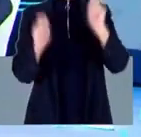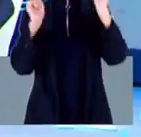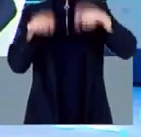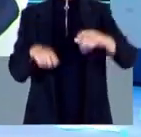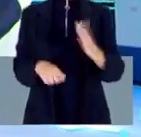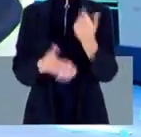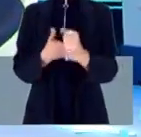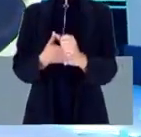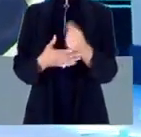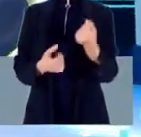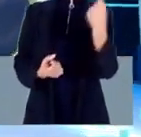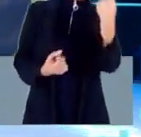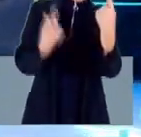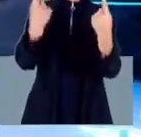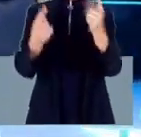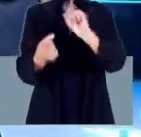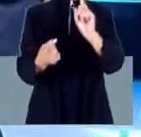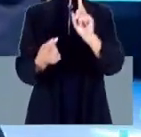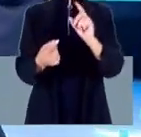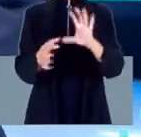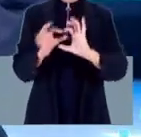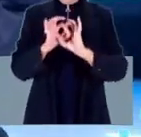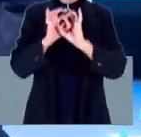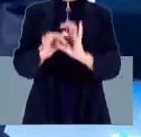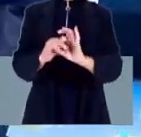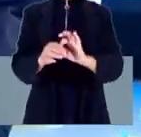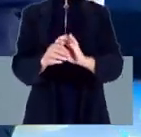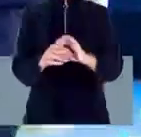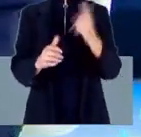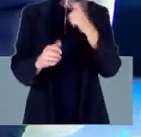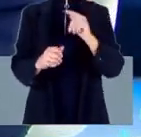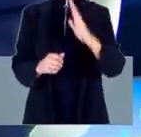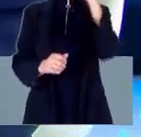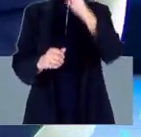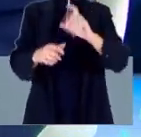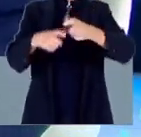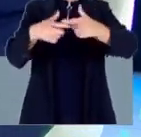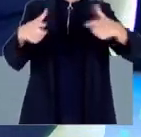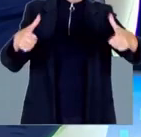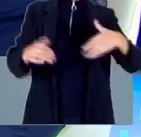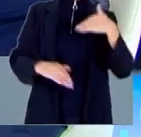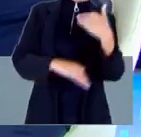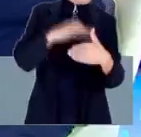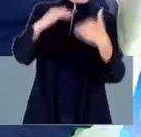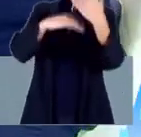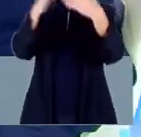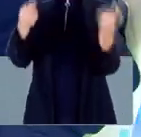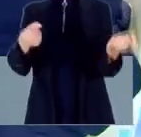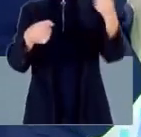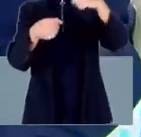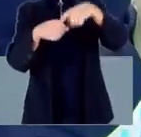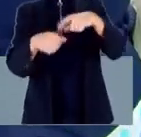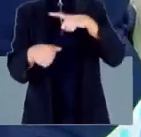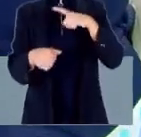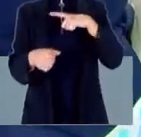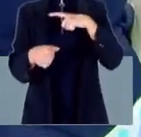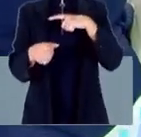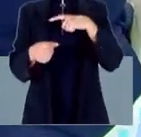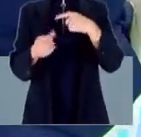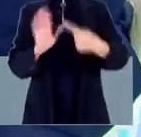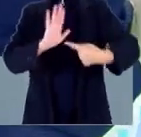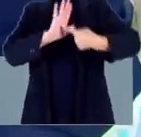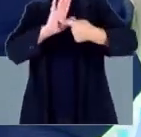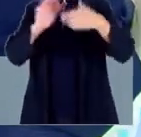que não é uma coisa ou outra são as duas coisas juntas que vão fazer o Brasil crescer se desenvolver e voltar a ter uma boa imagem